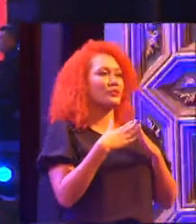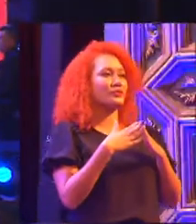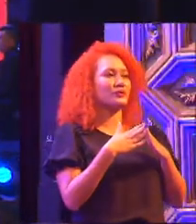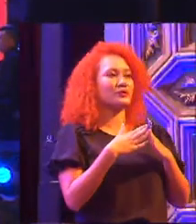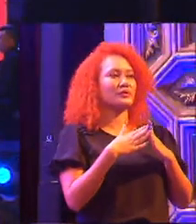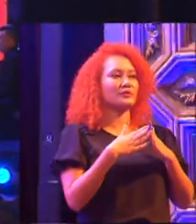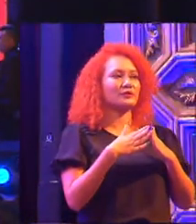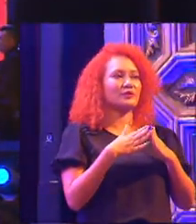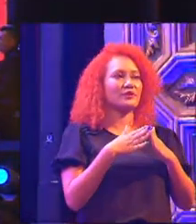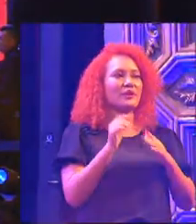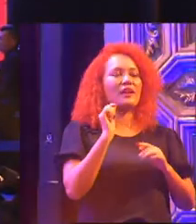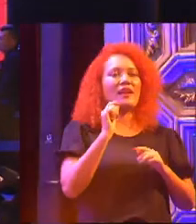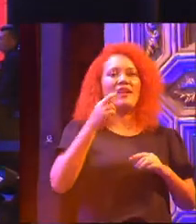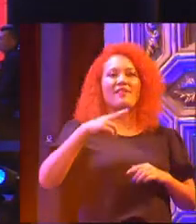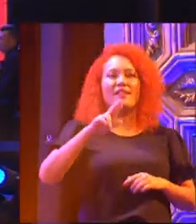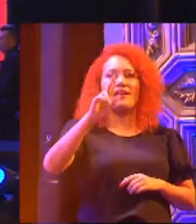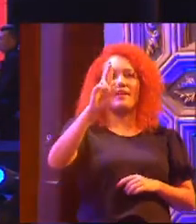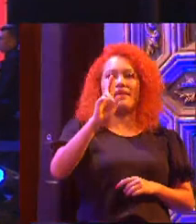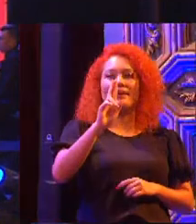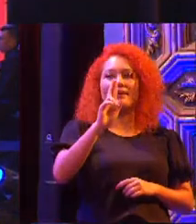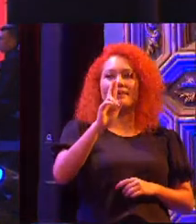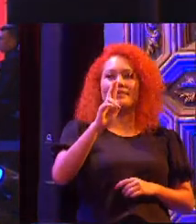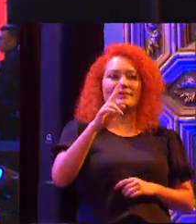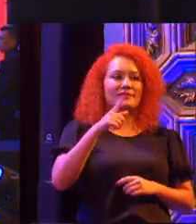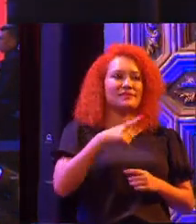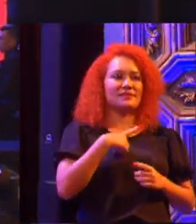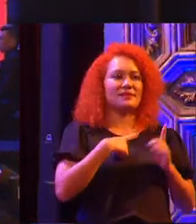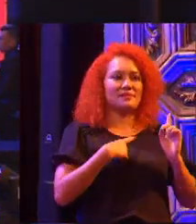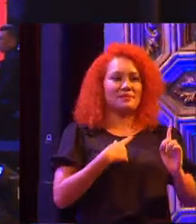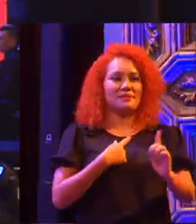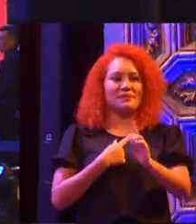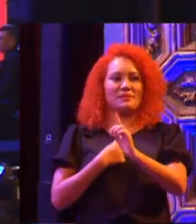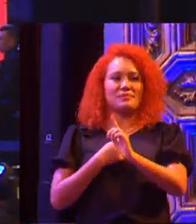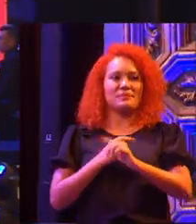Representante do Sebastião. Representante do Sebastião, por favor, no palco.